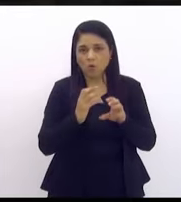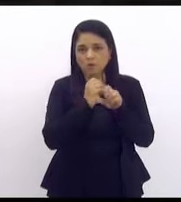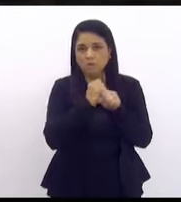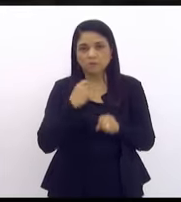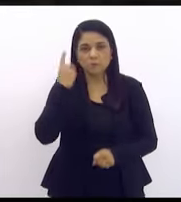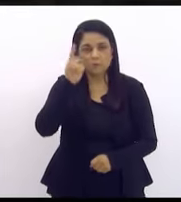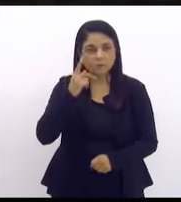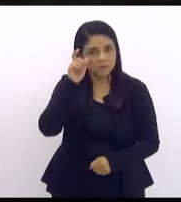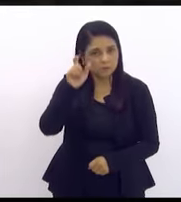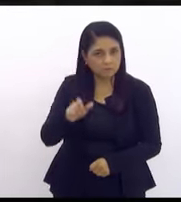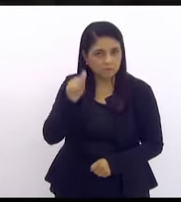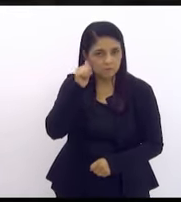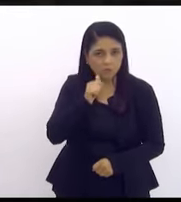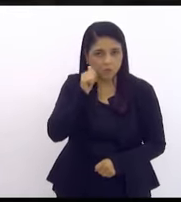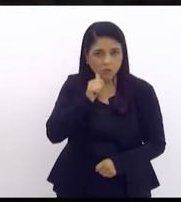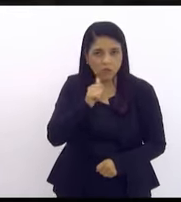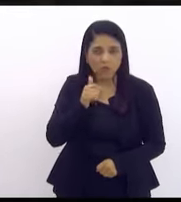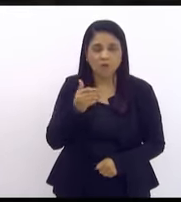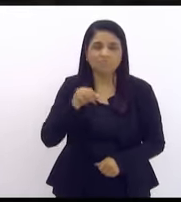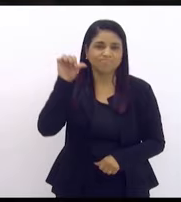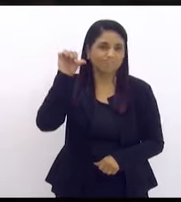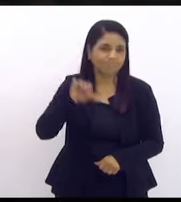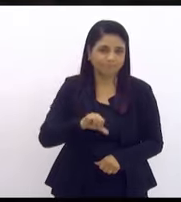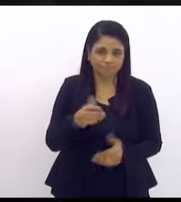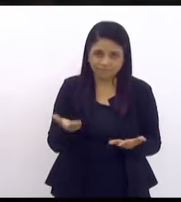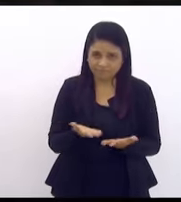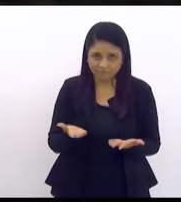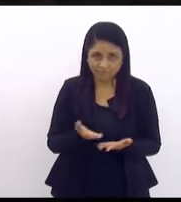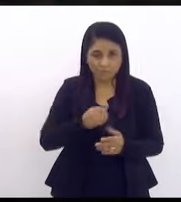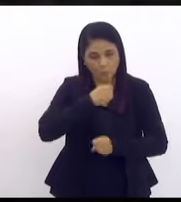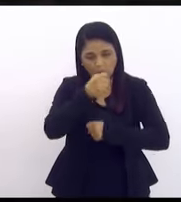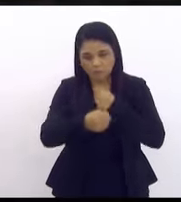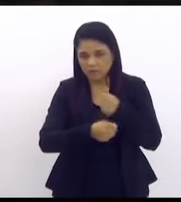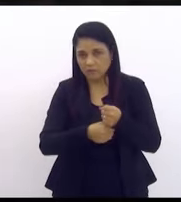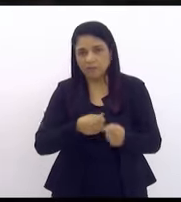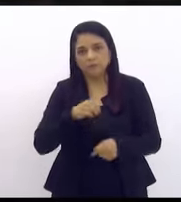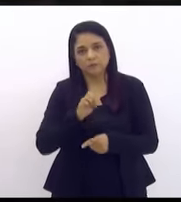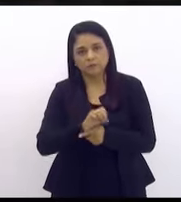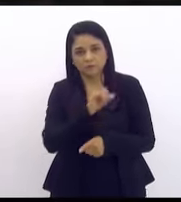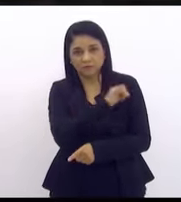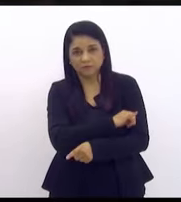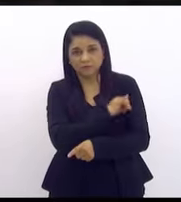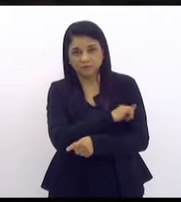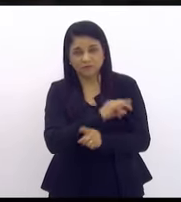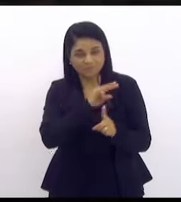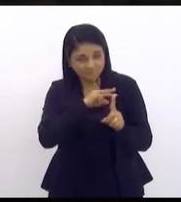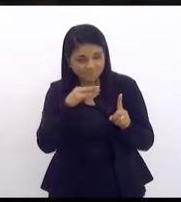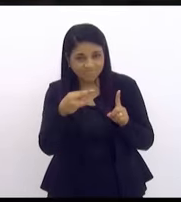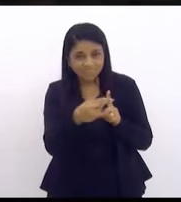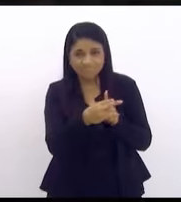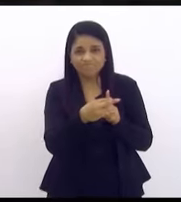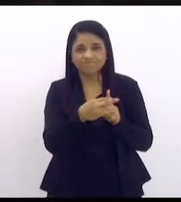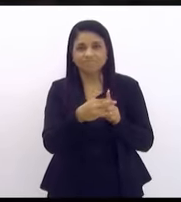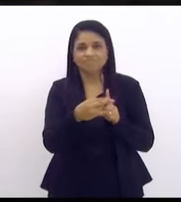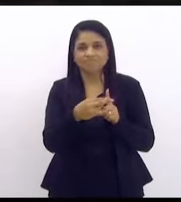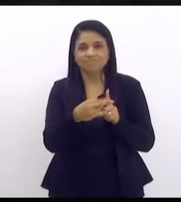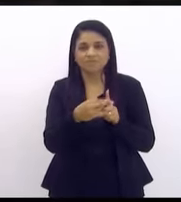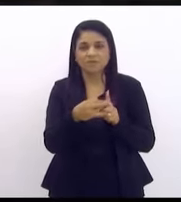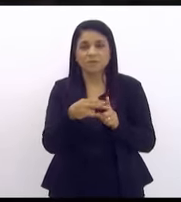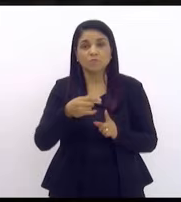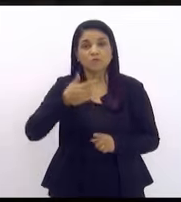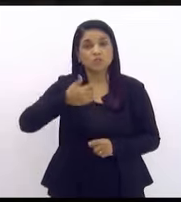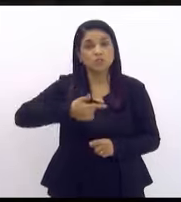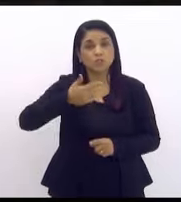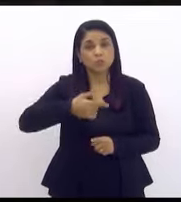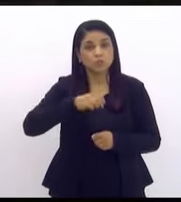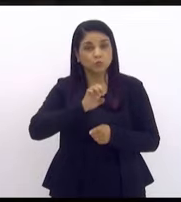mulheres tem sido pífio no Rio de Janeiro. Em especial quando olhamos o estado do Rio de Janeiro como o segundo